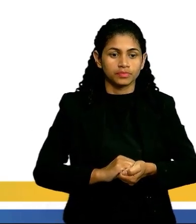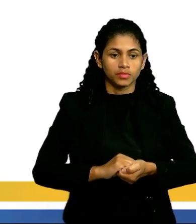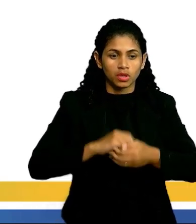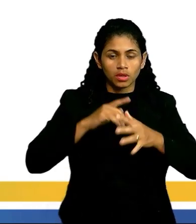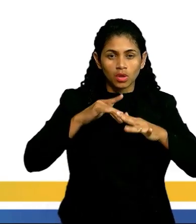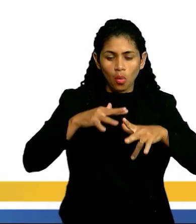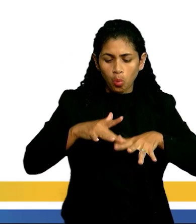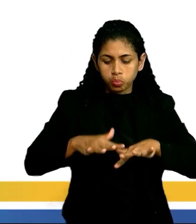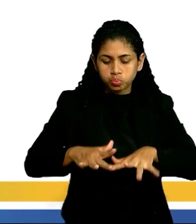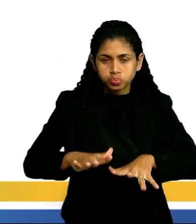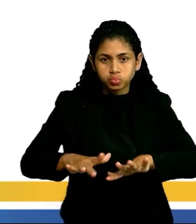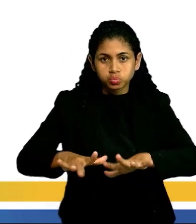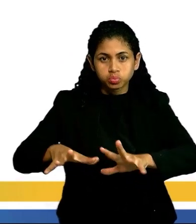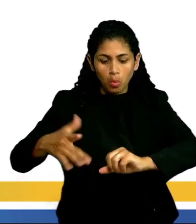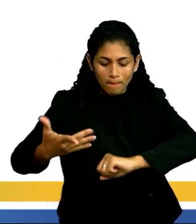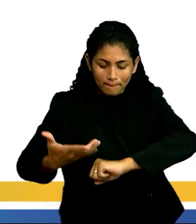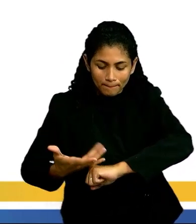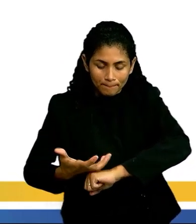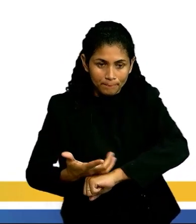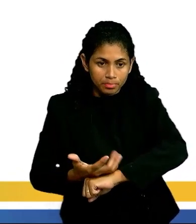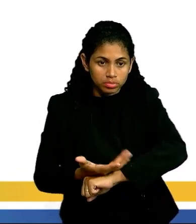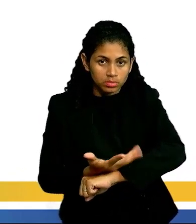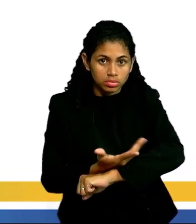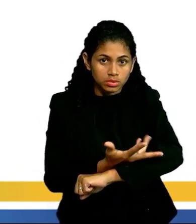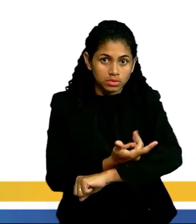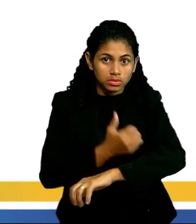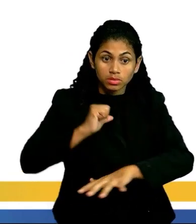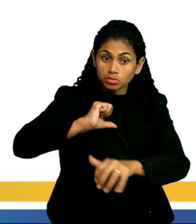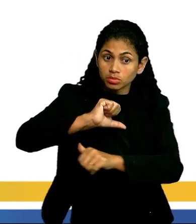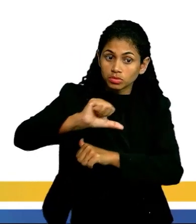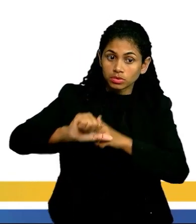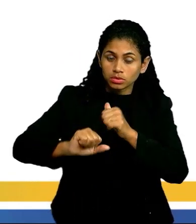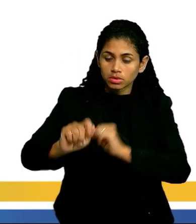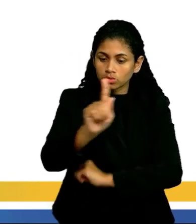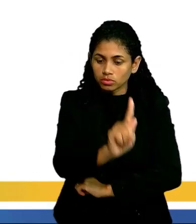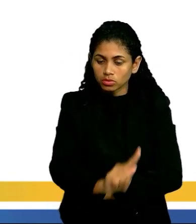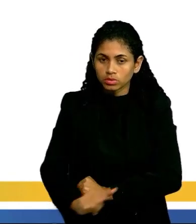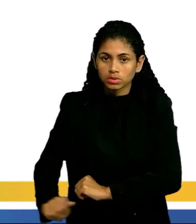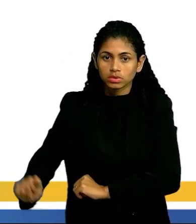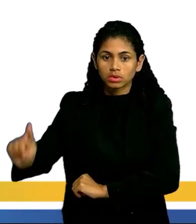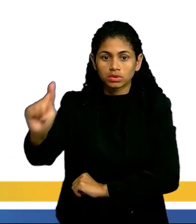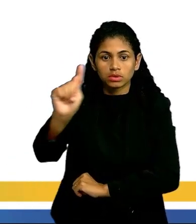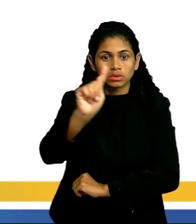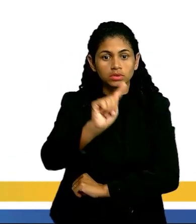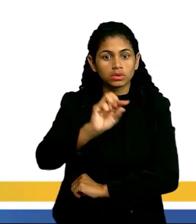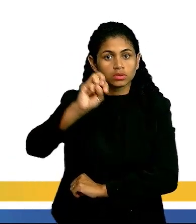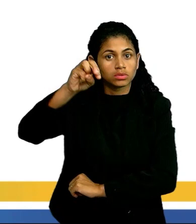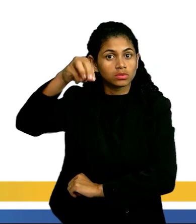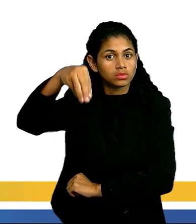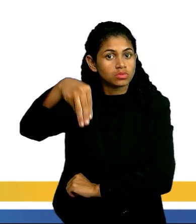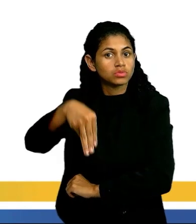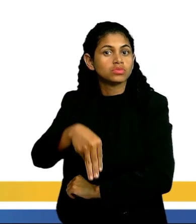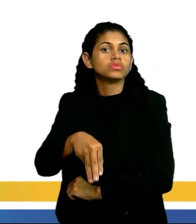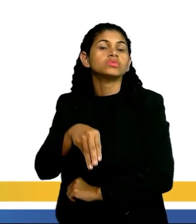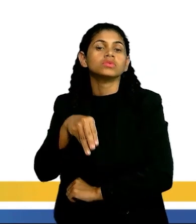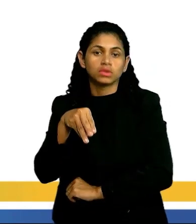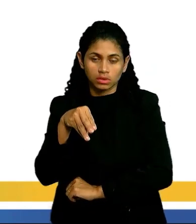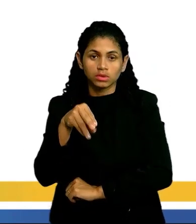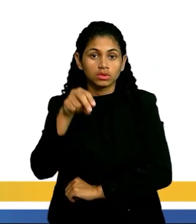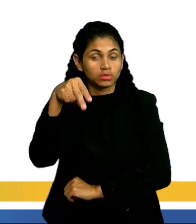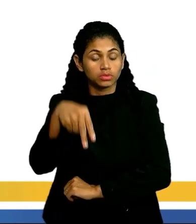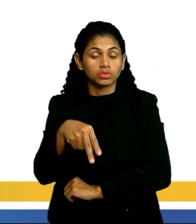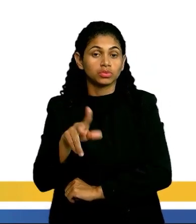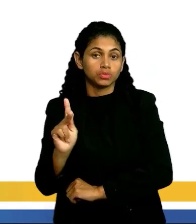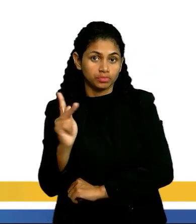plantas aquáticas e alterando o ciclo do nitrogênio, representado no esquema. A espécie nitrogenada mais